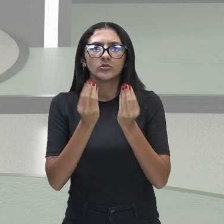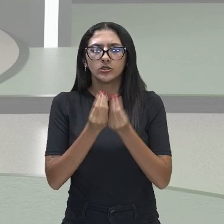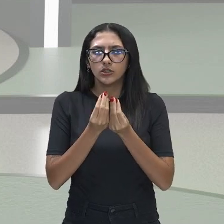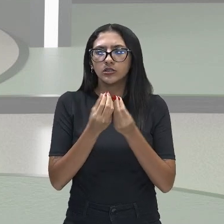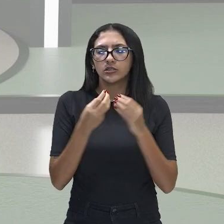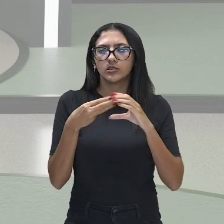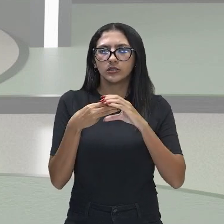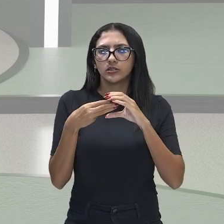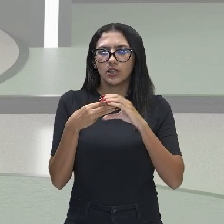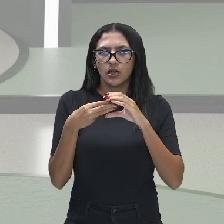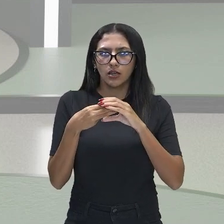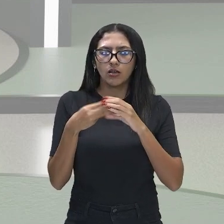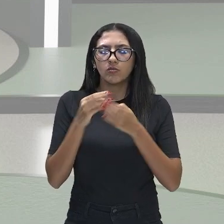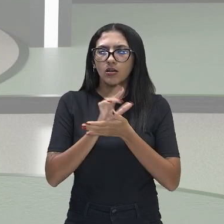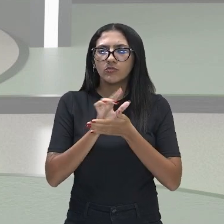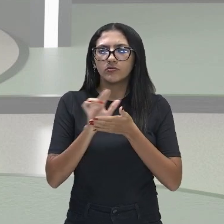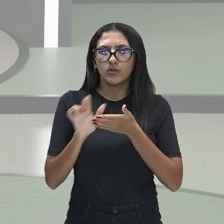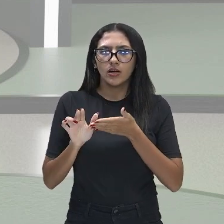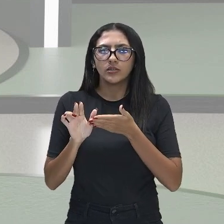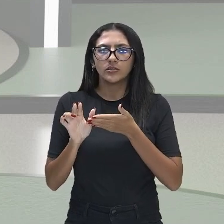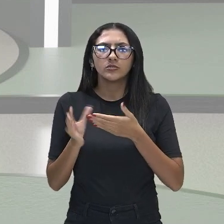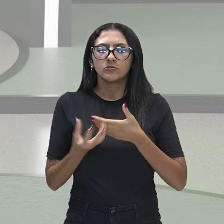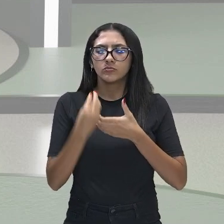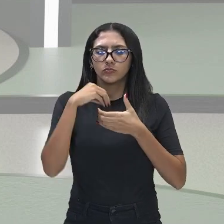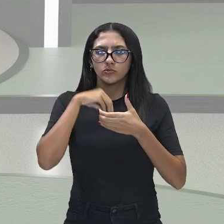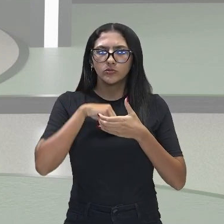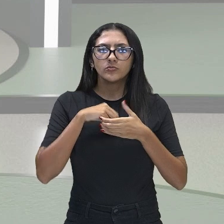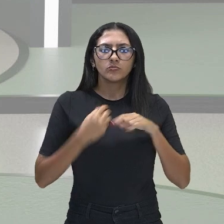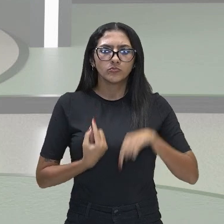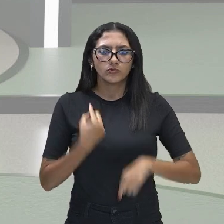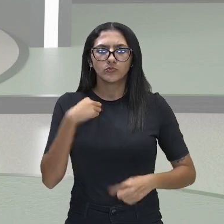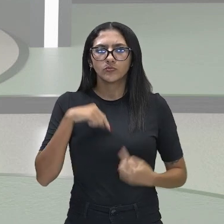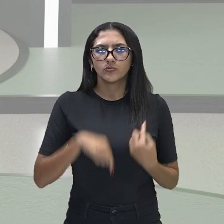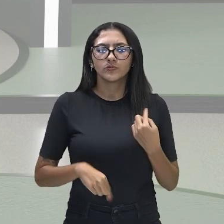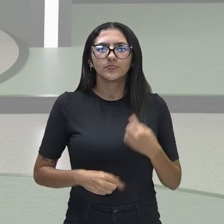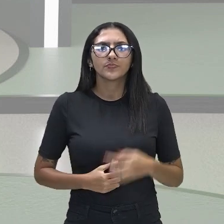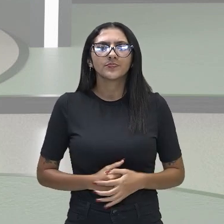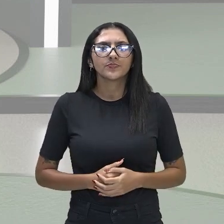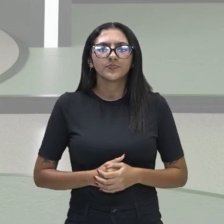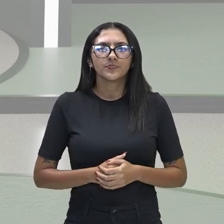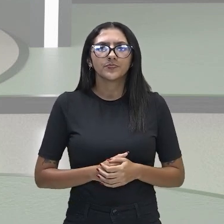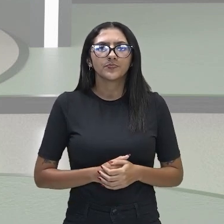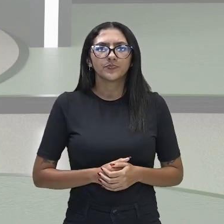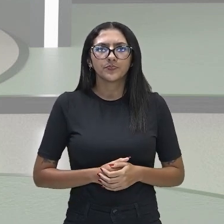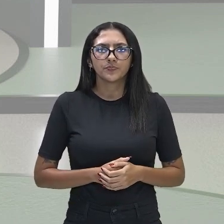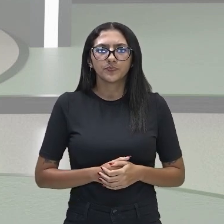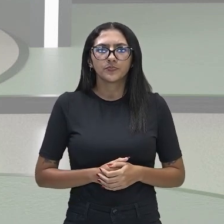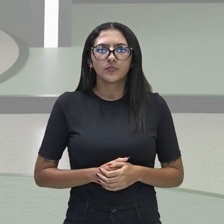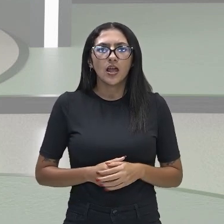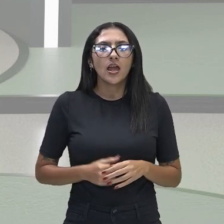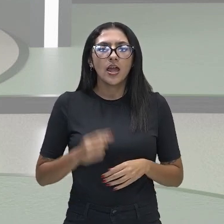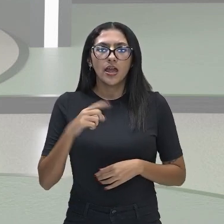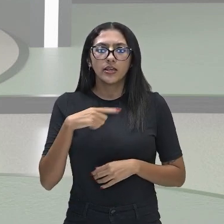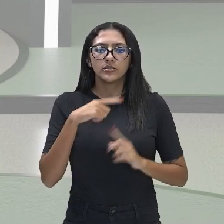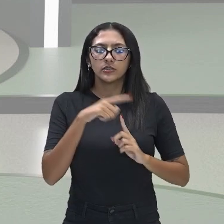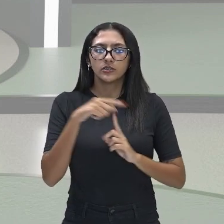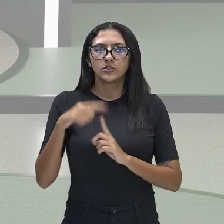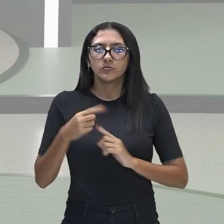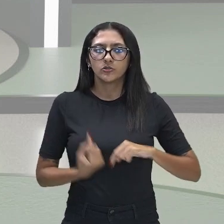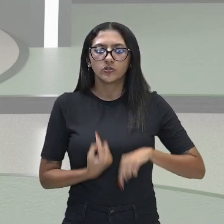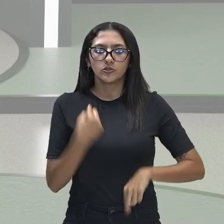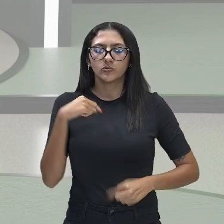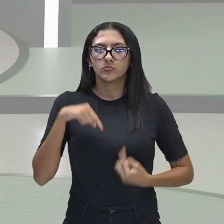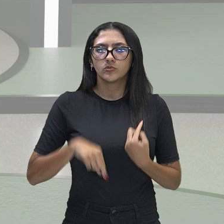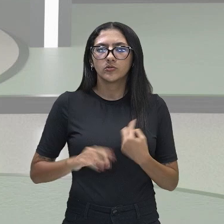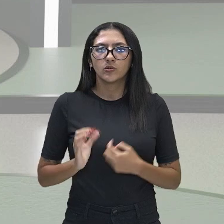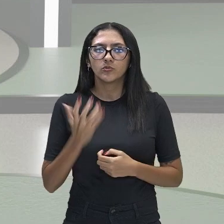celular, substâncias, né, do processo celular. A circulação sistêmica acontece